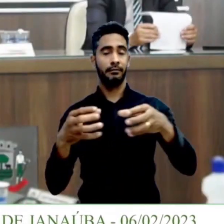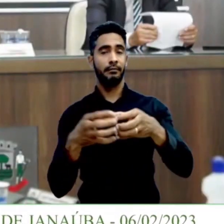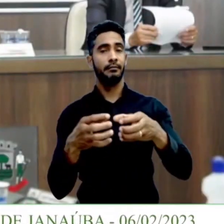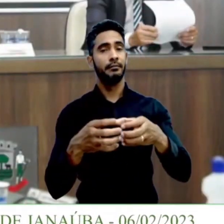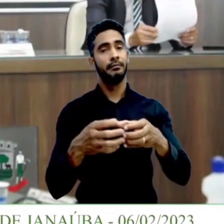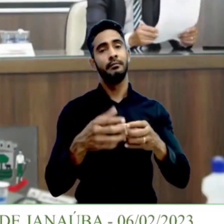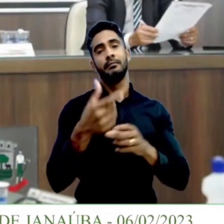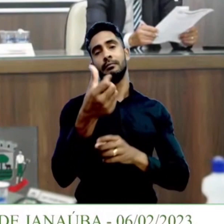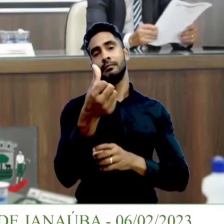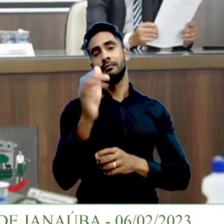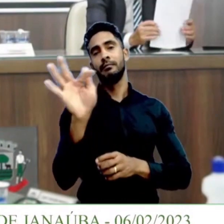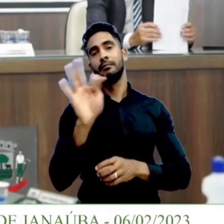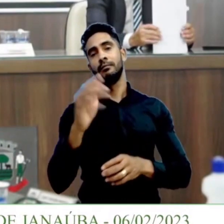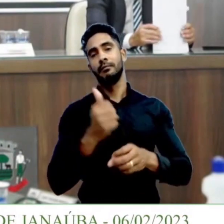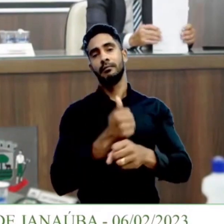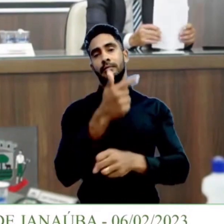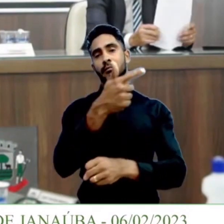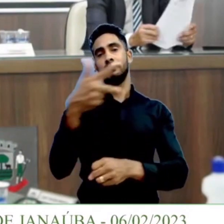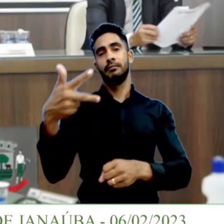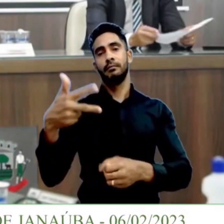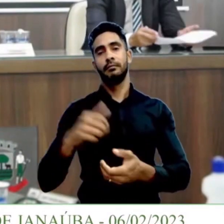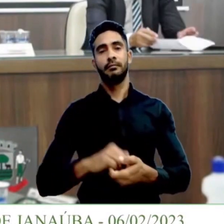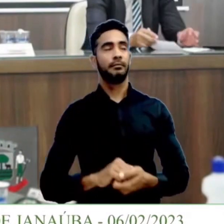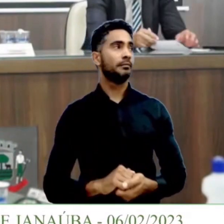sessões, 6 de fevereiro de 2023.